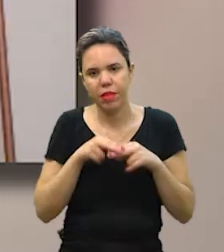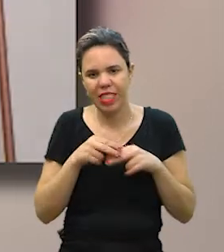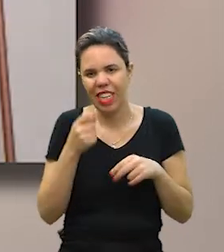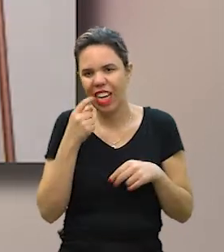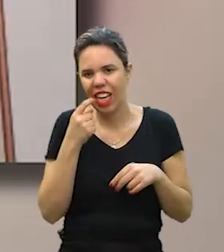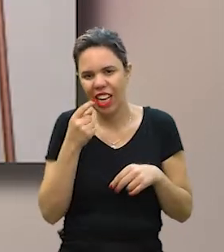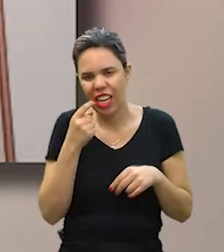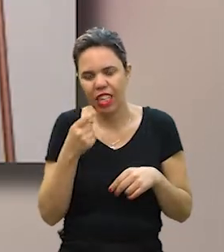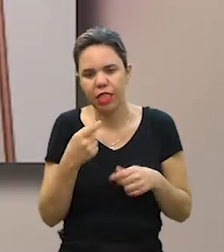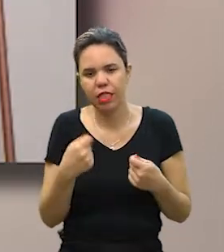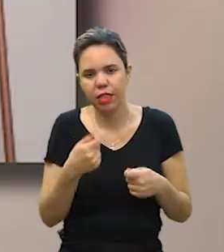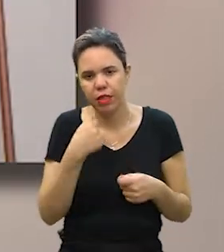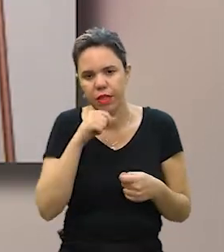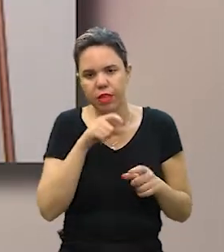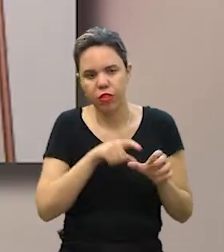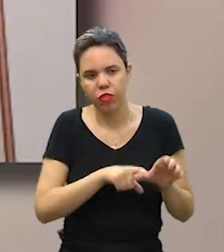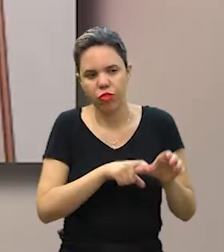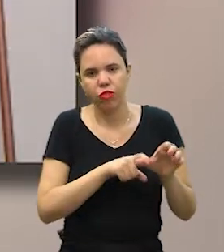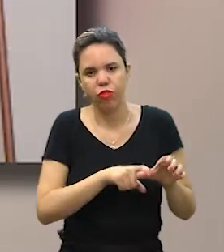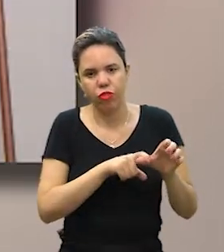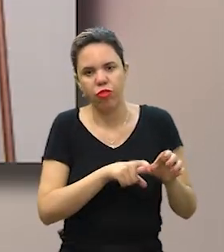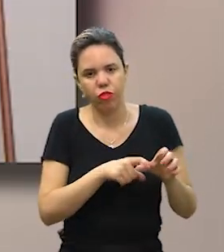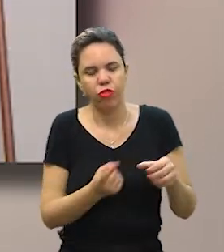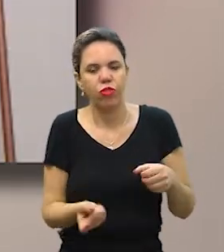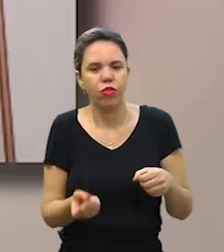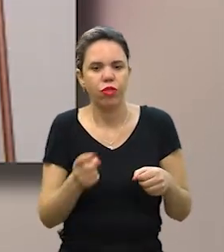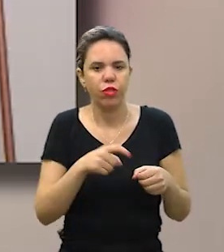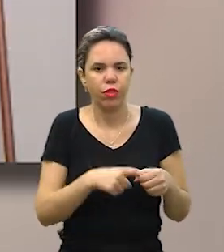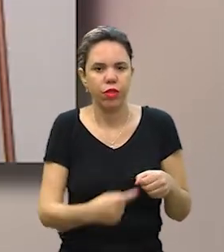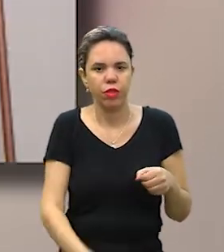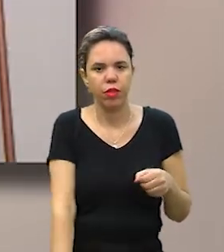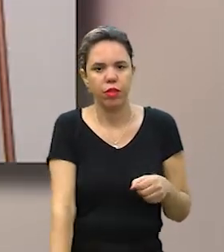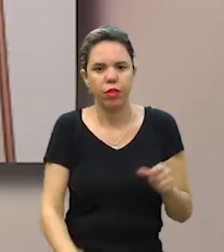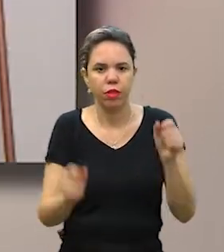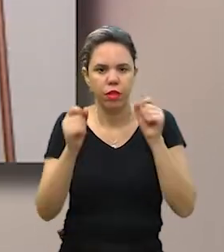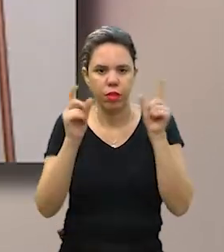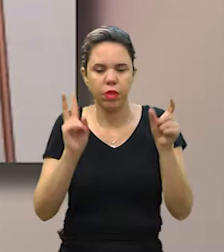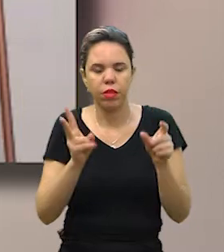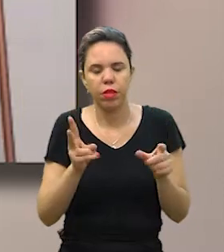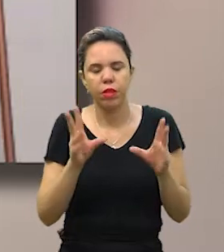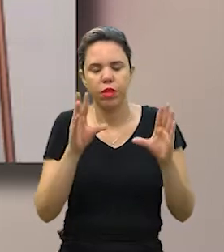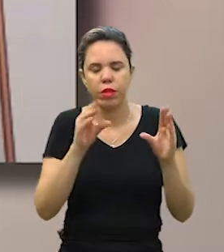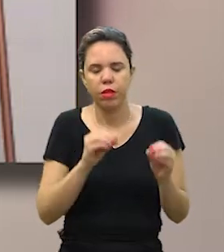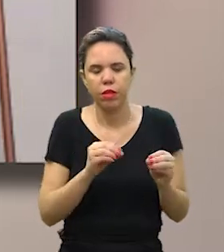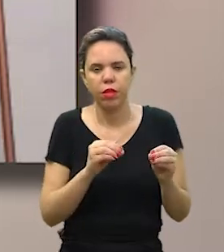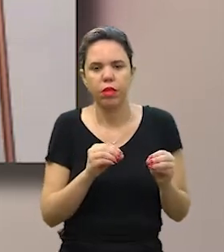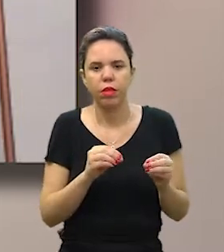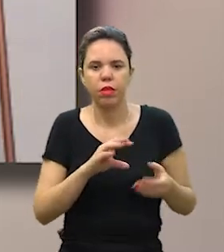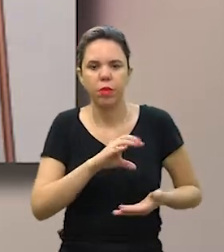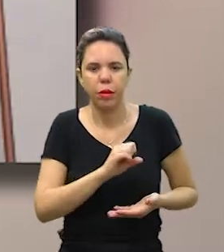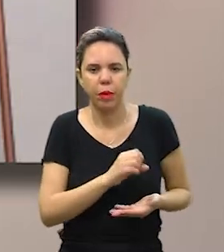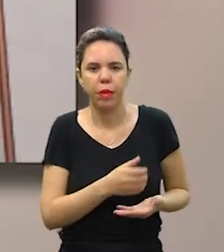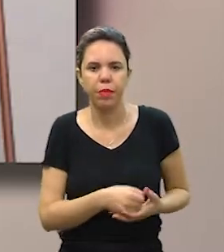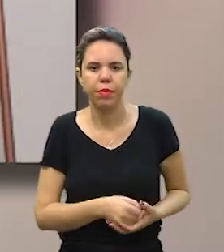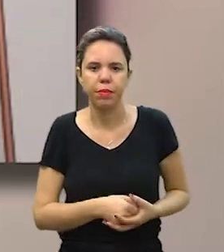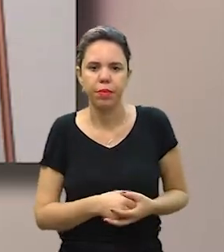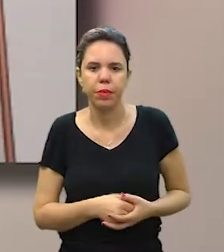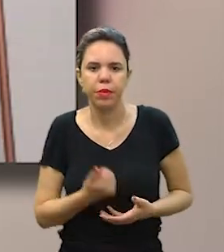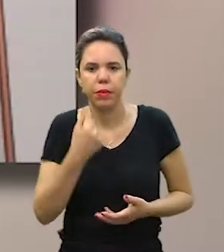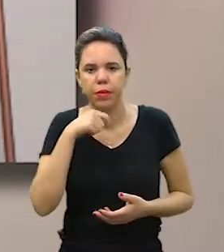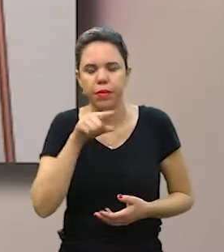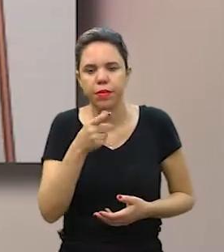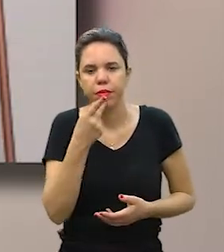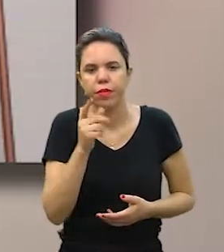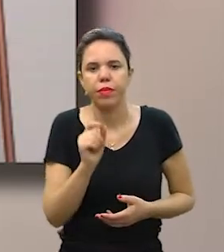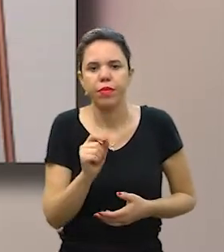a necessidade da mãe, ele pode voltar a acordar mais vezes à noite para mamar, né? Então as